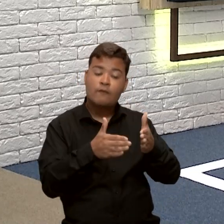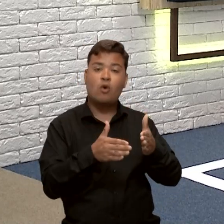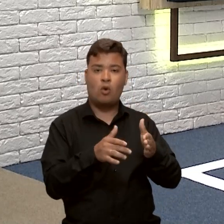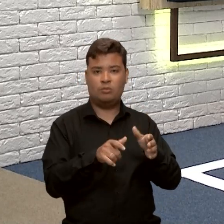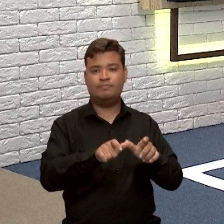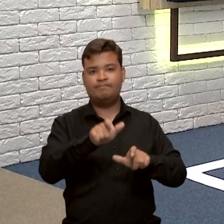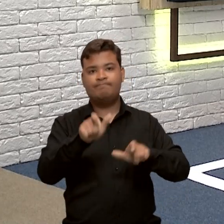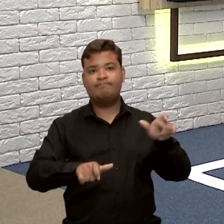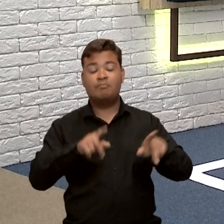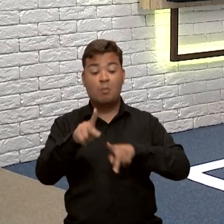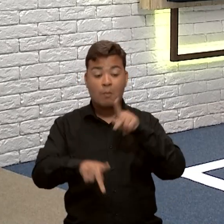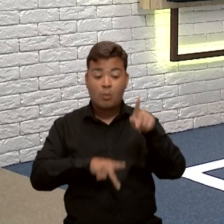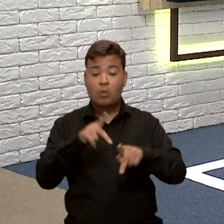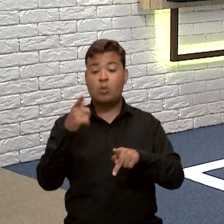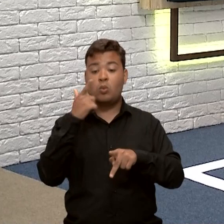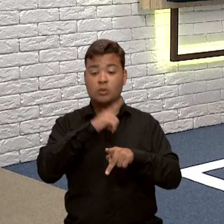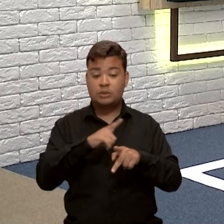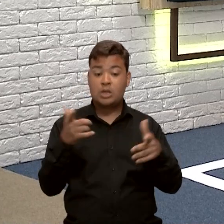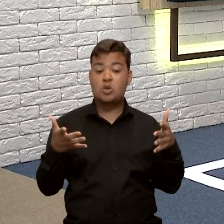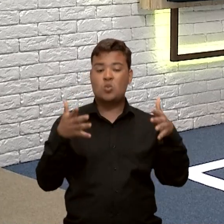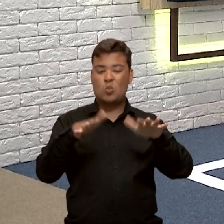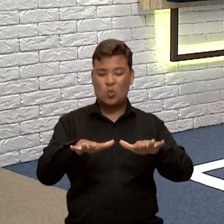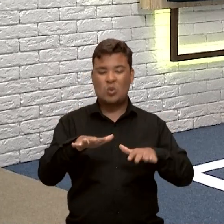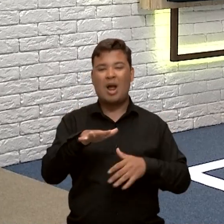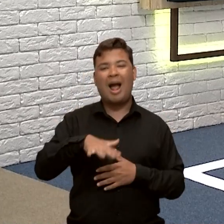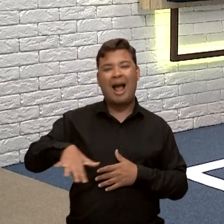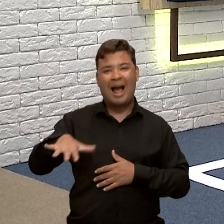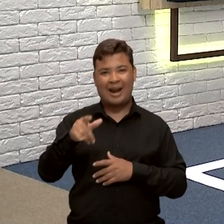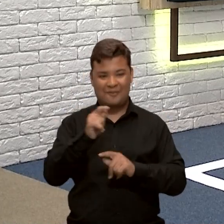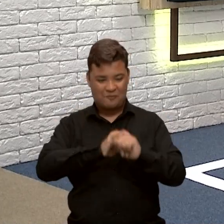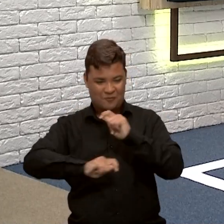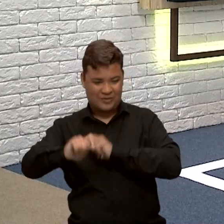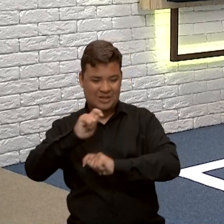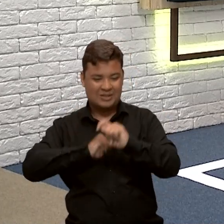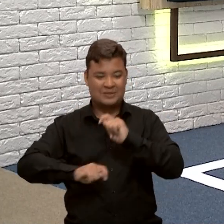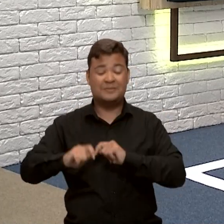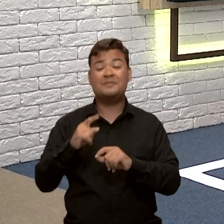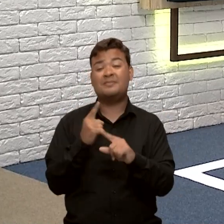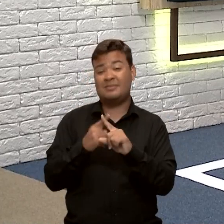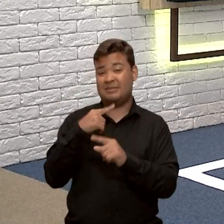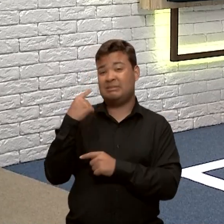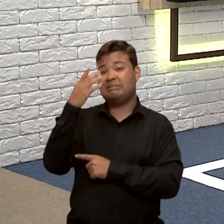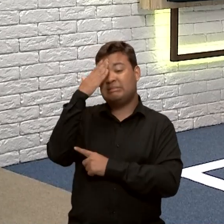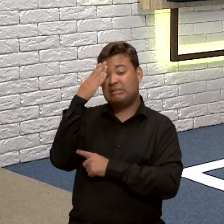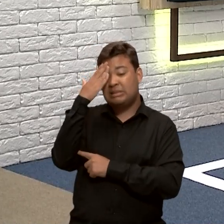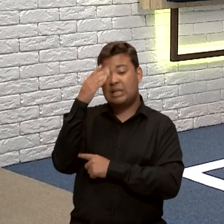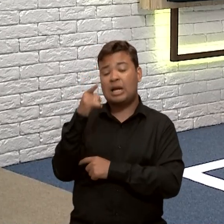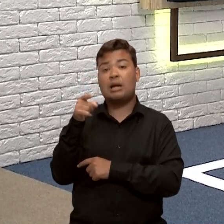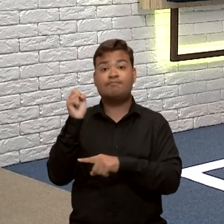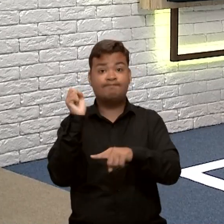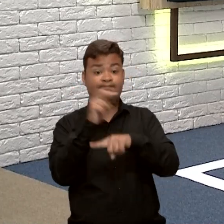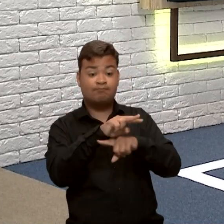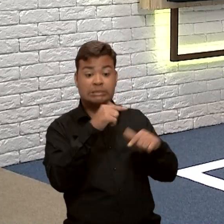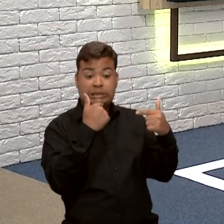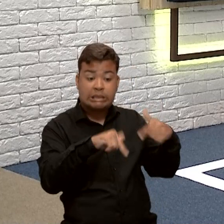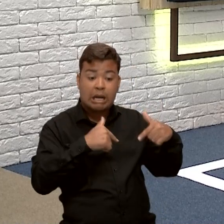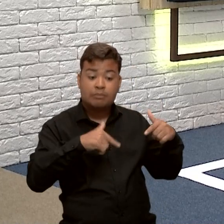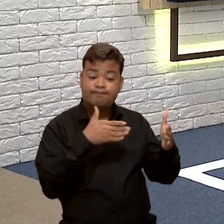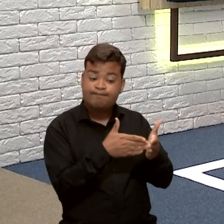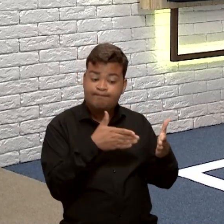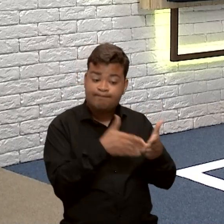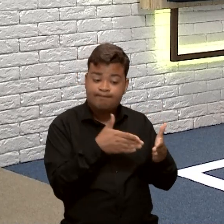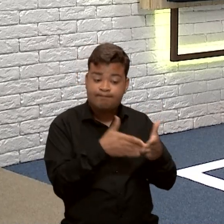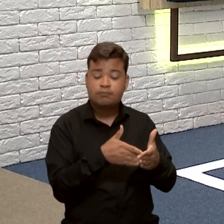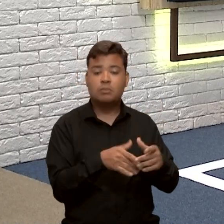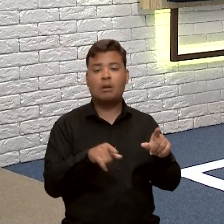população seja incluída também financeiramente, né? Já que a gente sabe que há dificuldades no acesso ao mercado de trabalho, no acesso muitas vezes